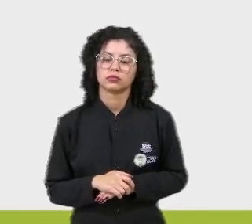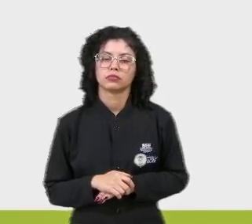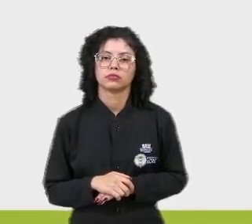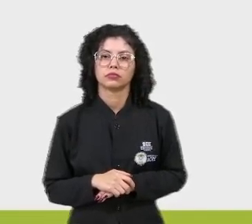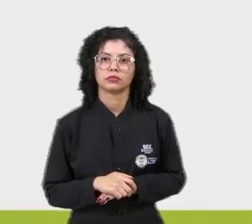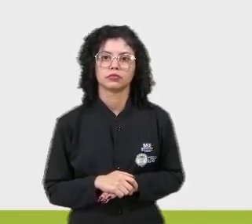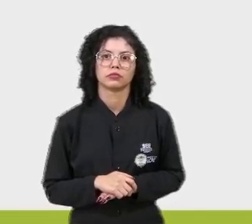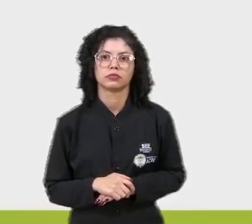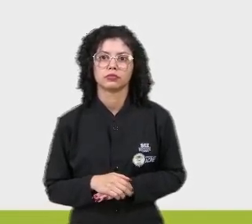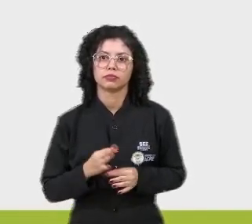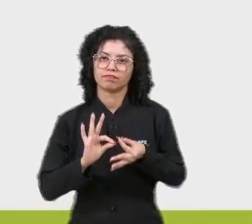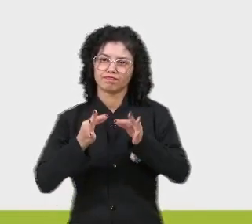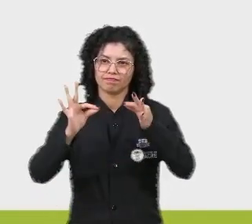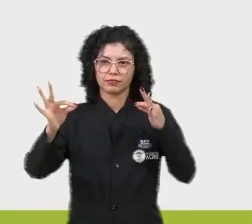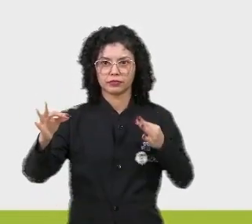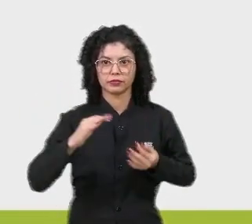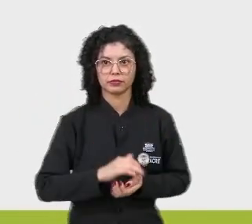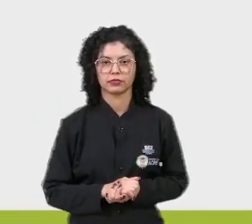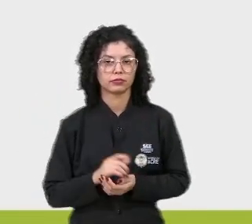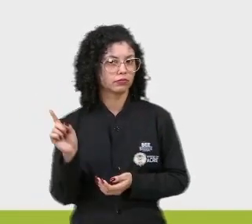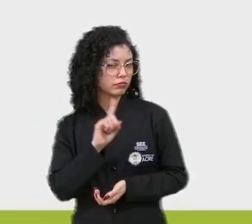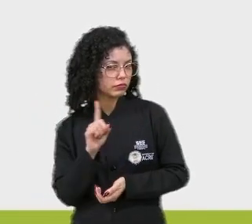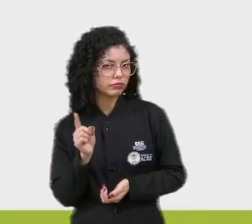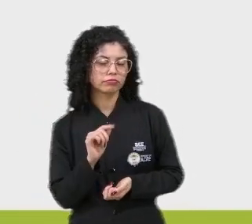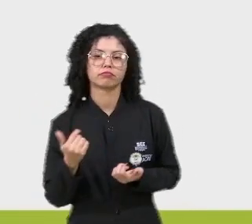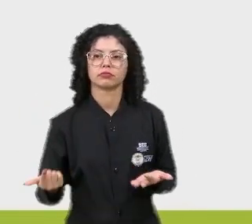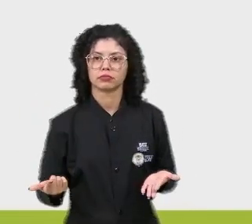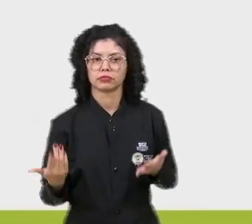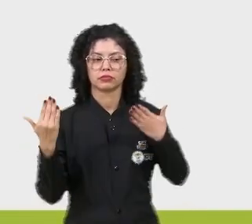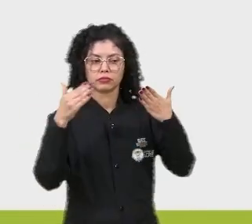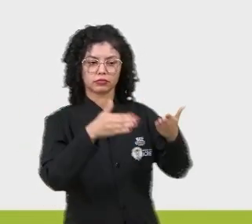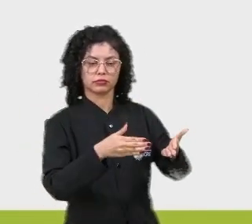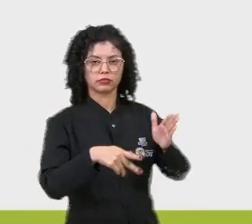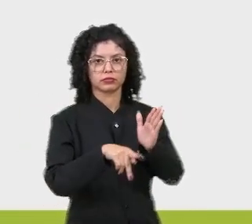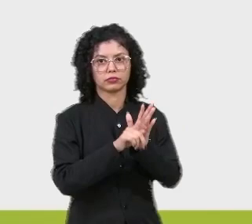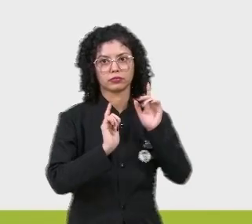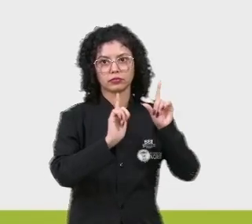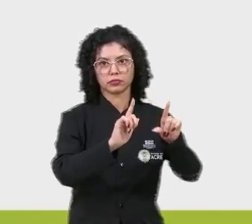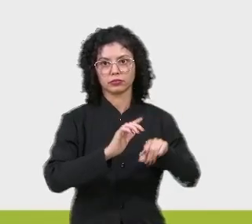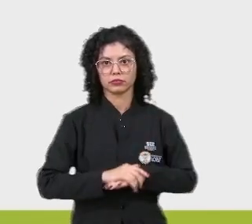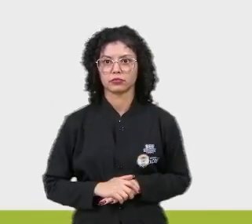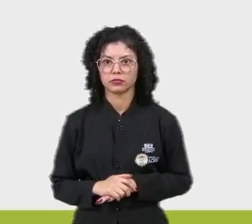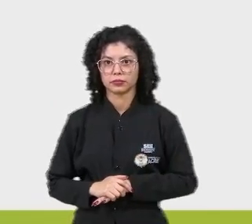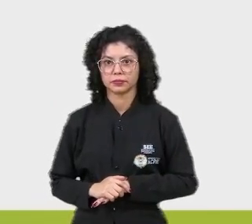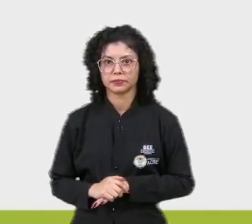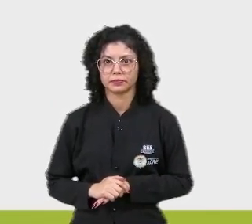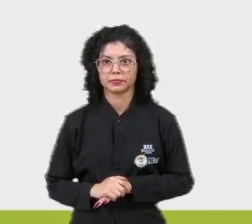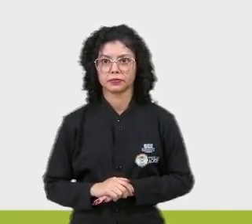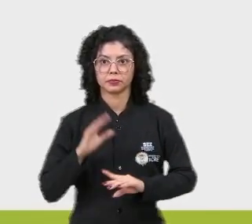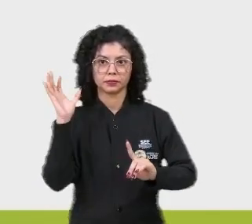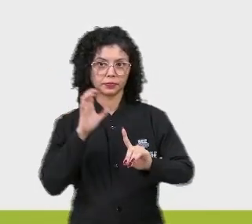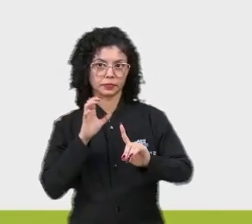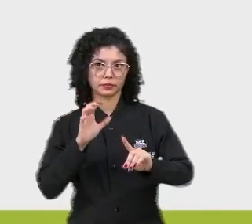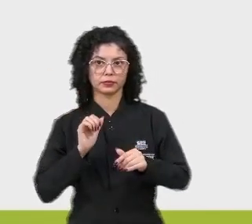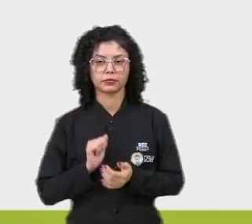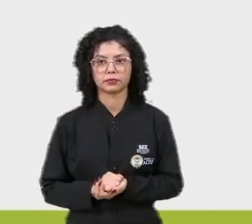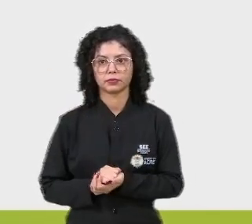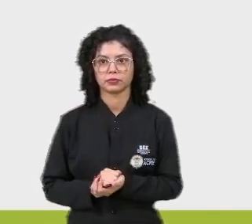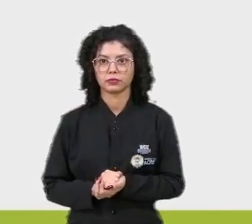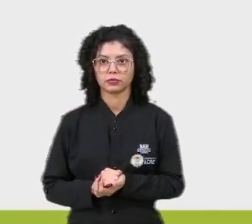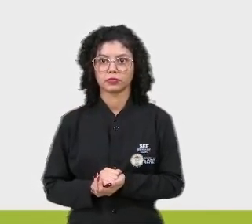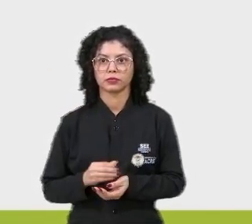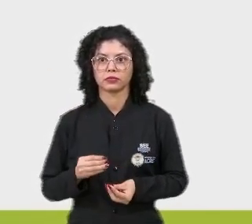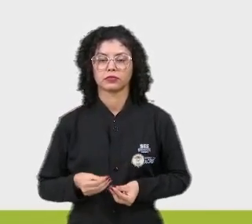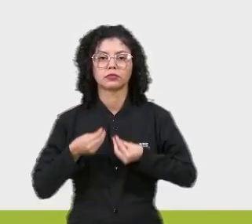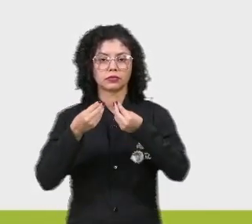eh uma longa trajetó Mas isso não é o objetivo do cartaz né gente incentivar a campanha de